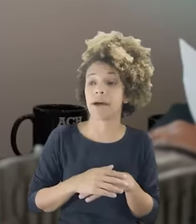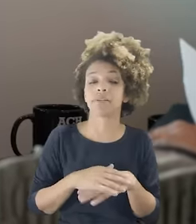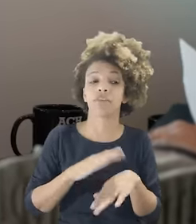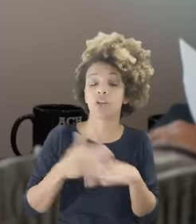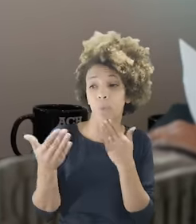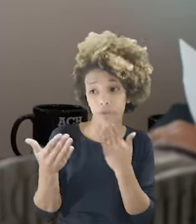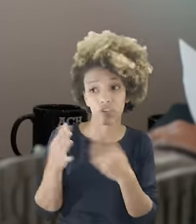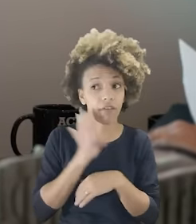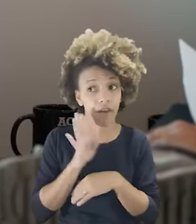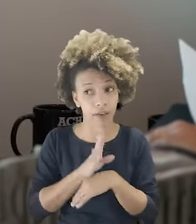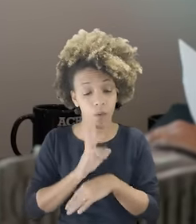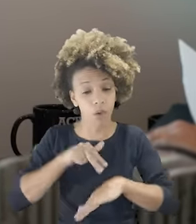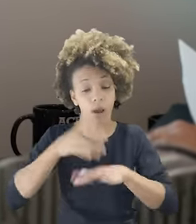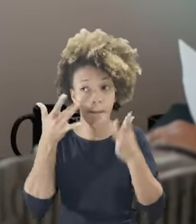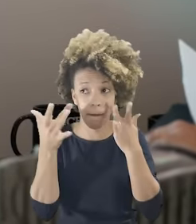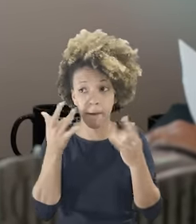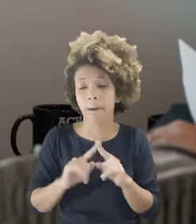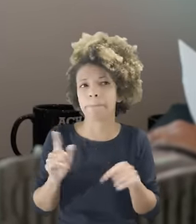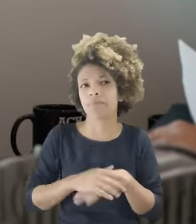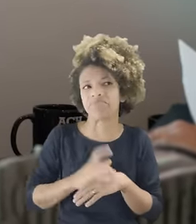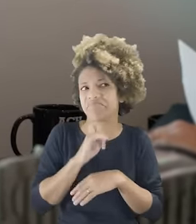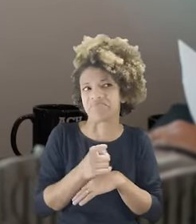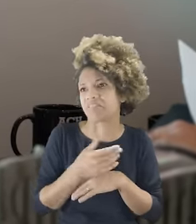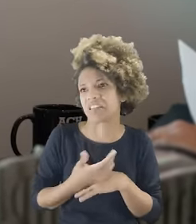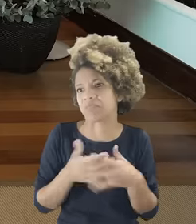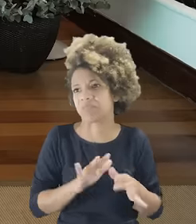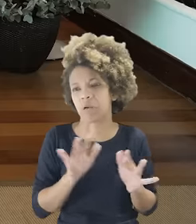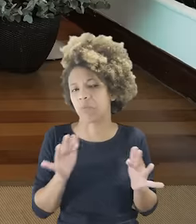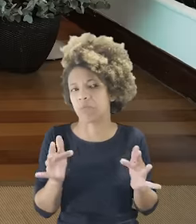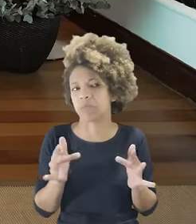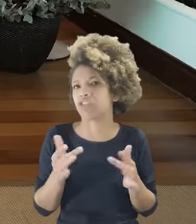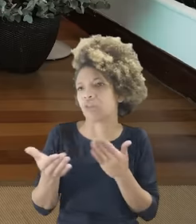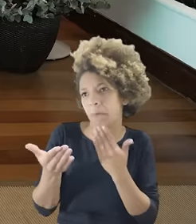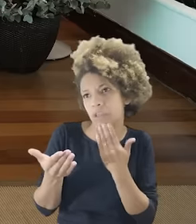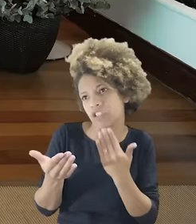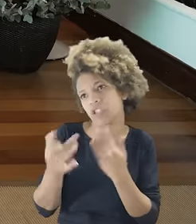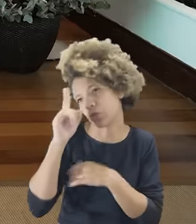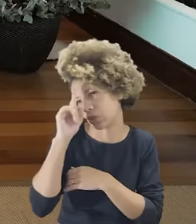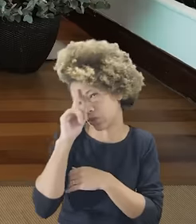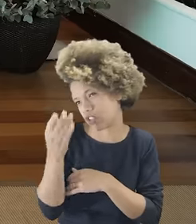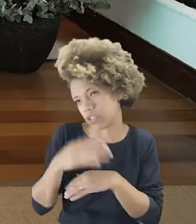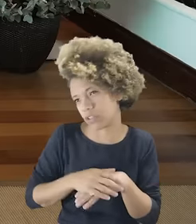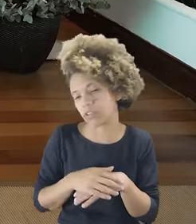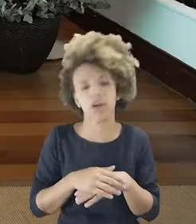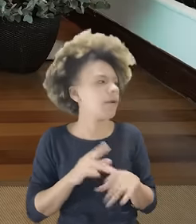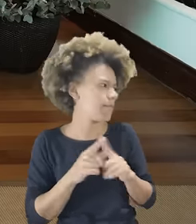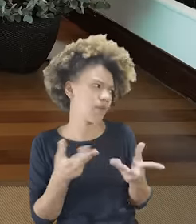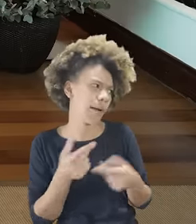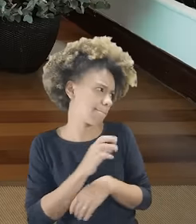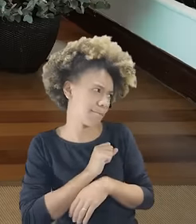Lembrando que é mendigo é super legal no palco mas ninguém quer comparar vivo todo dia na internet a pessoa não